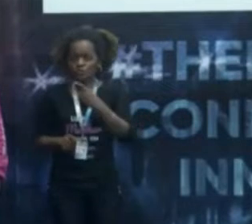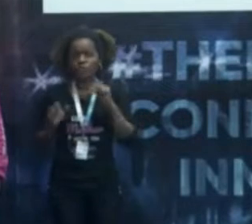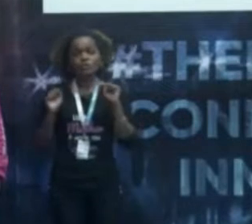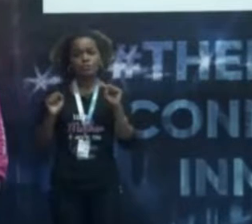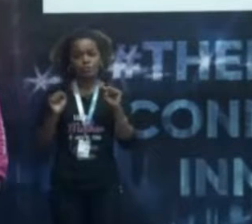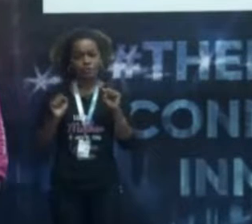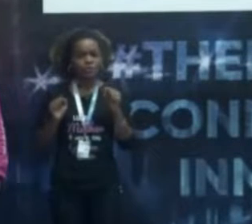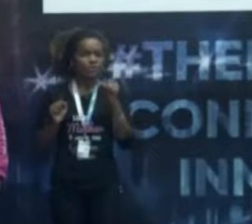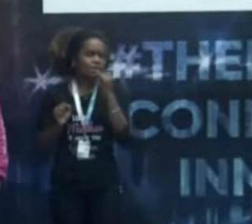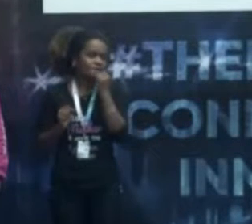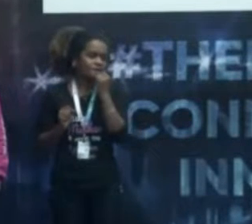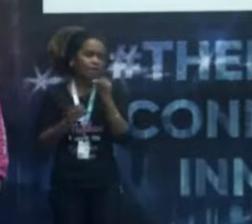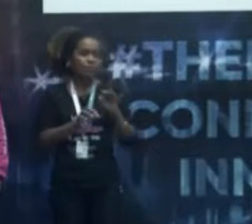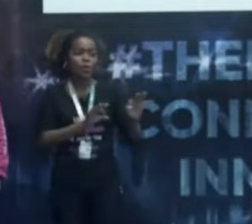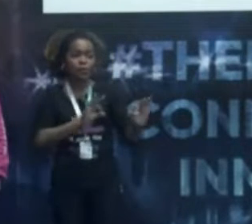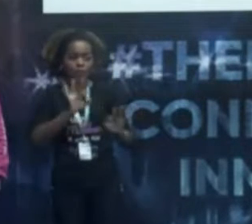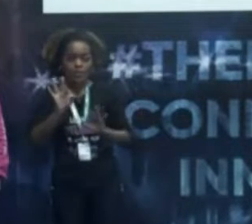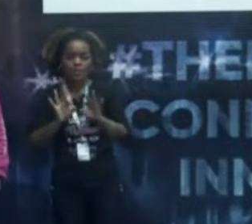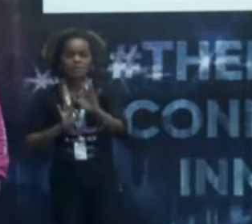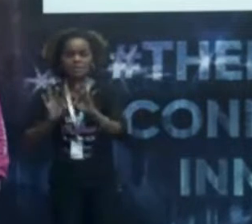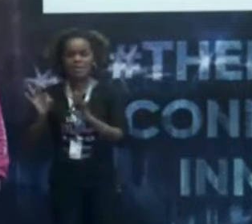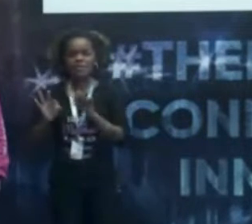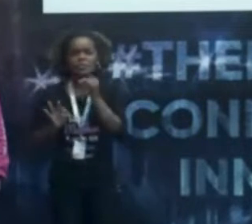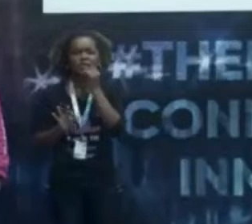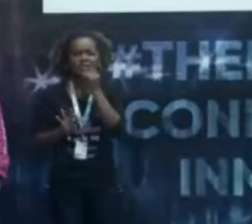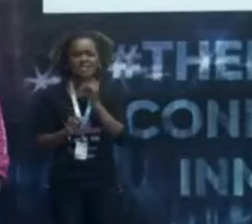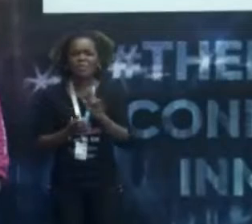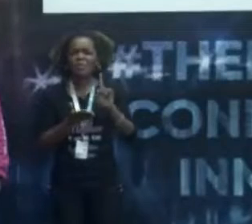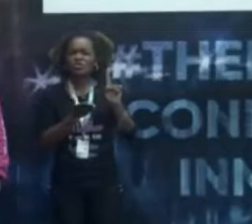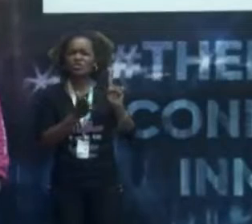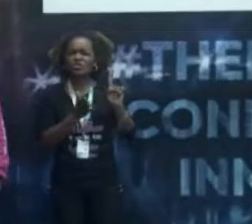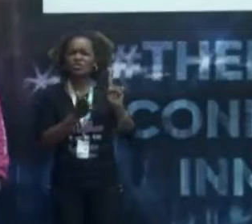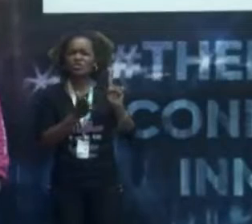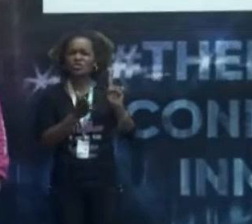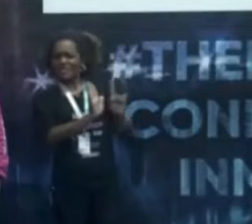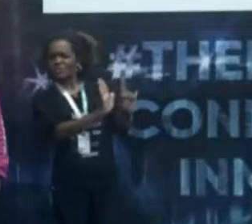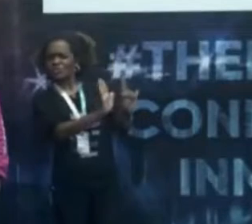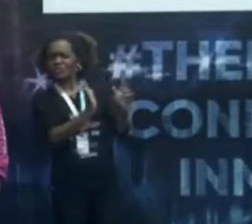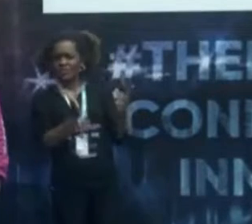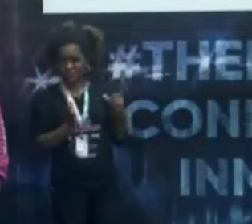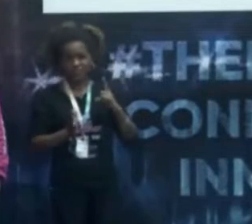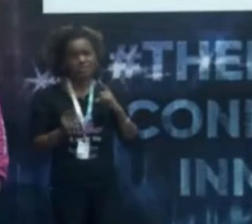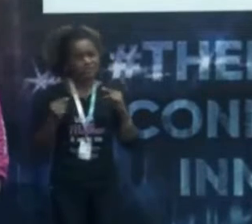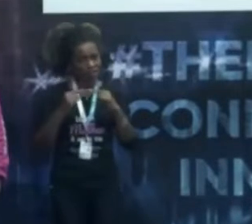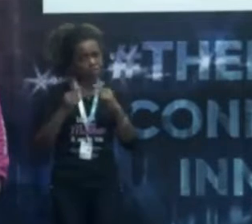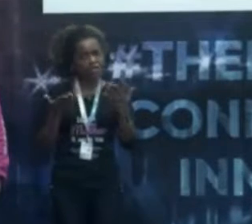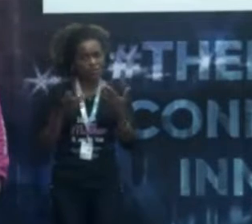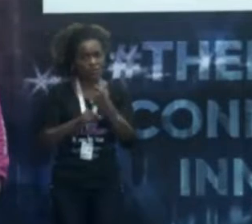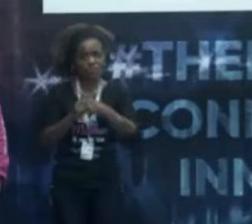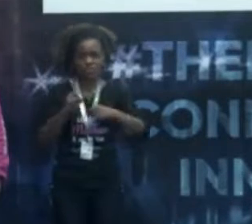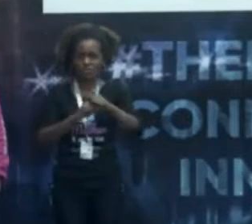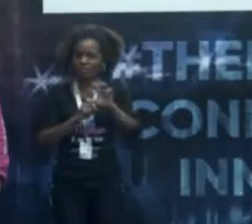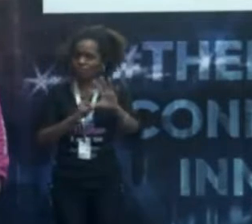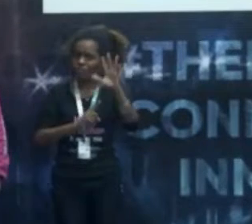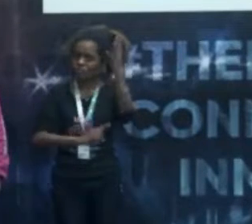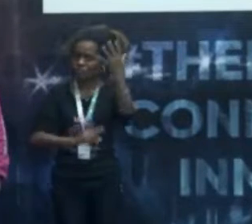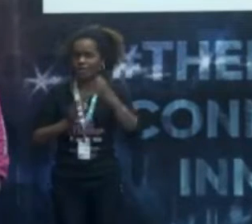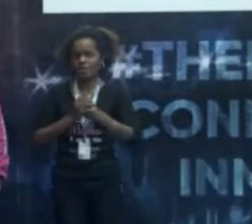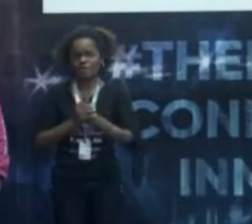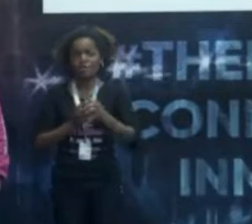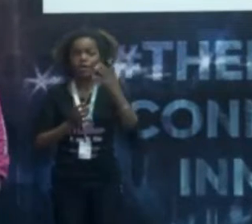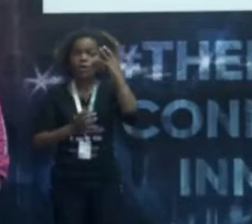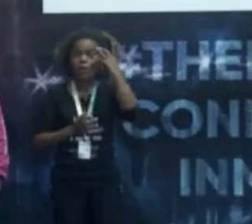pelos nossos processos de exclusão, né? Isso faz parte de viver em sociedade. Então, eu acho que